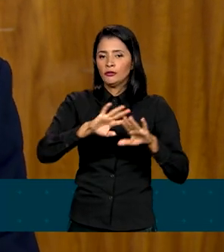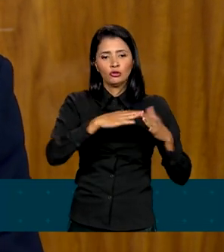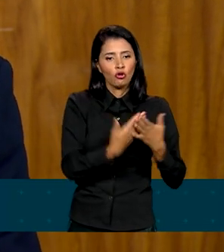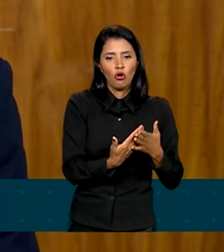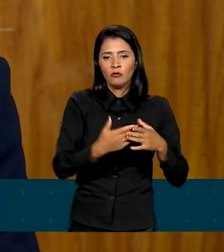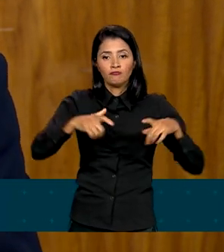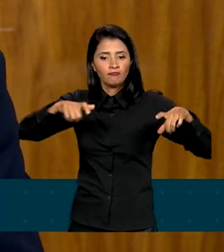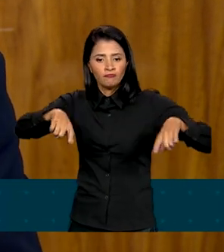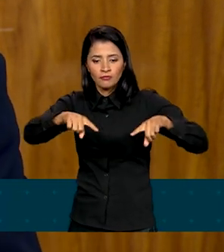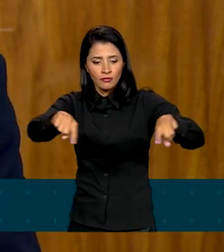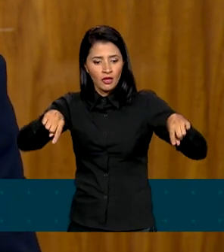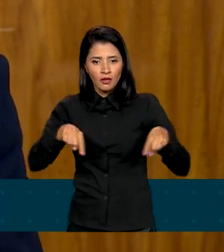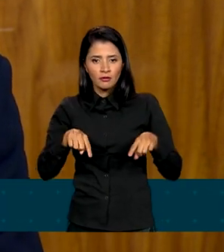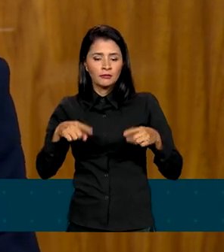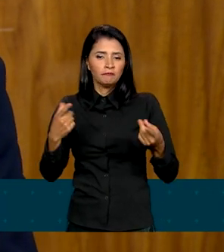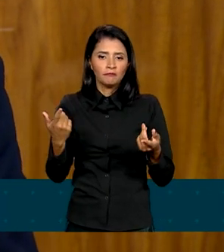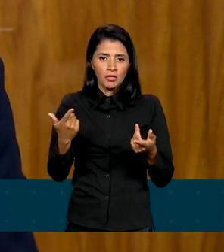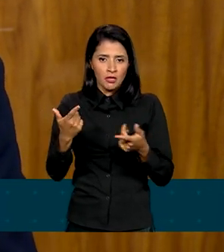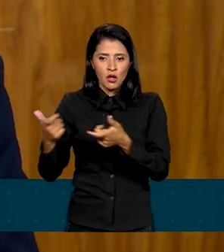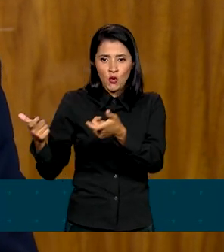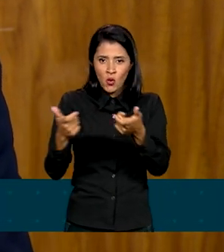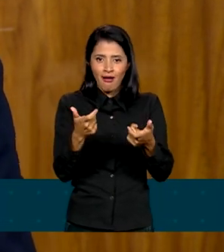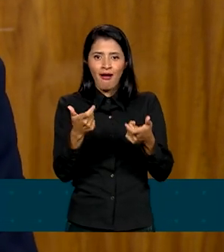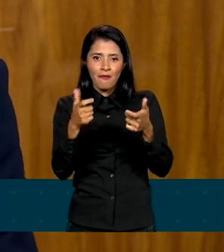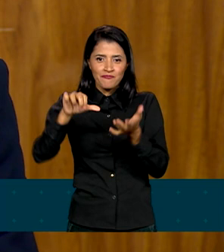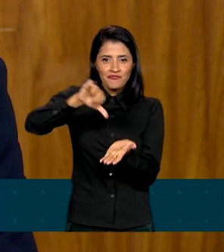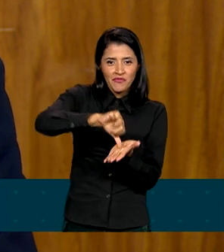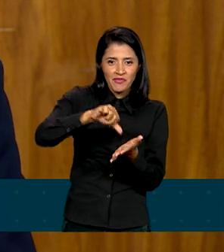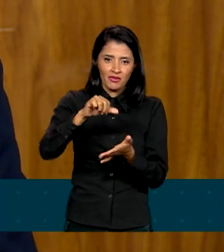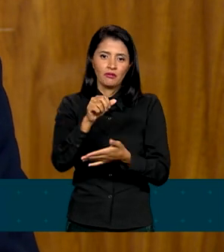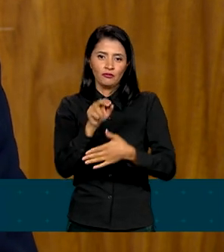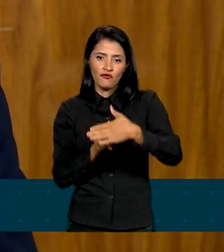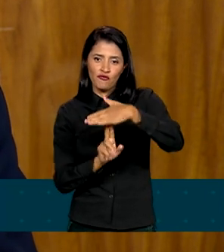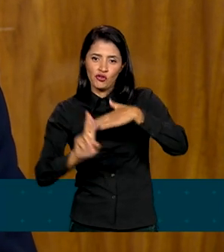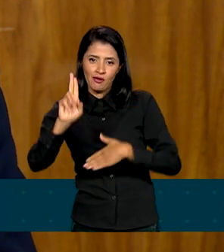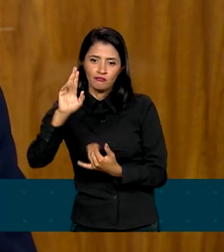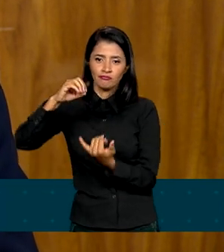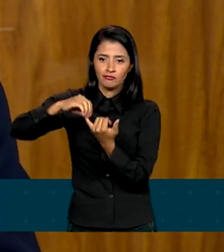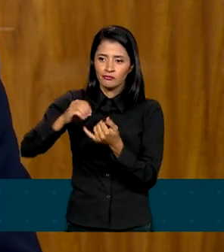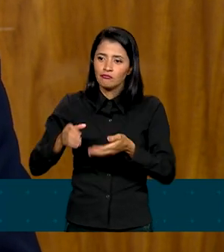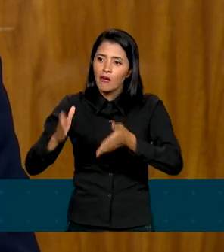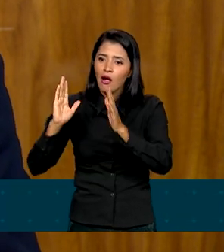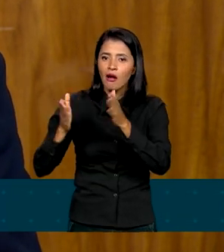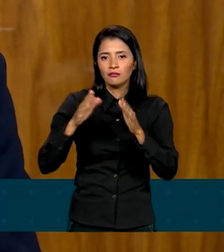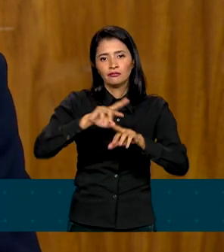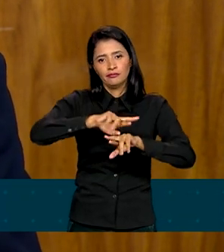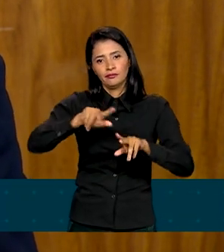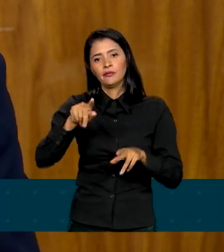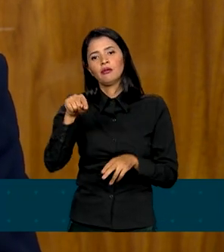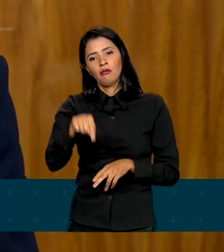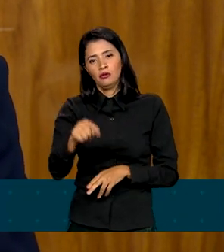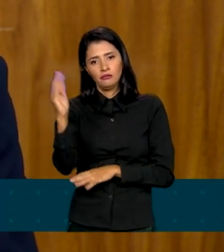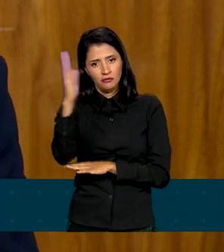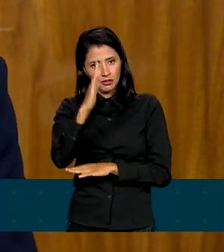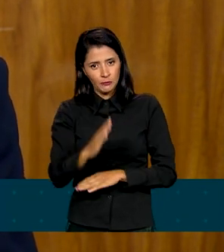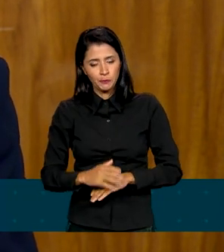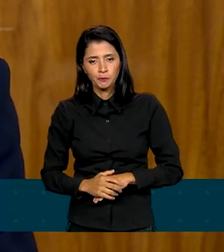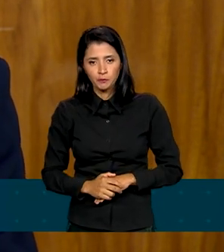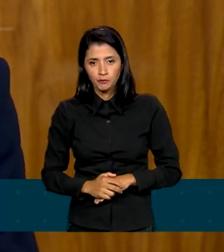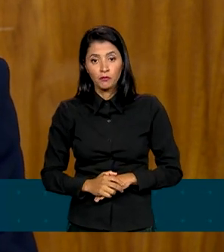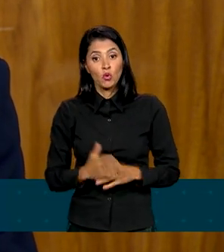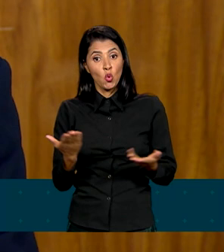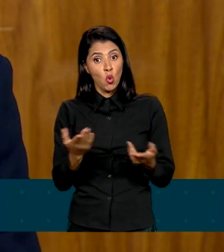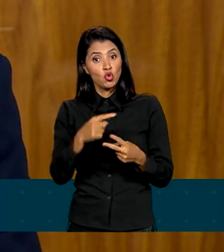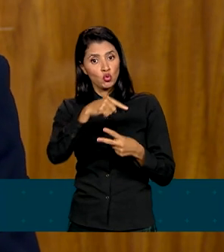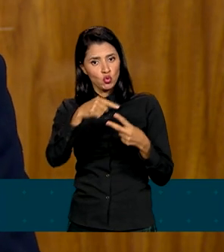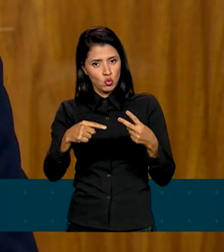quadras, que estão campi de universidades, institutos federais nesse país. E hoje são duas ações importantes que o